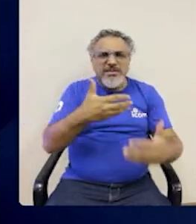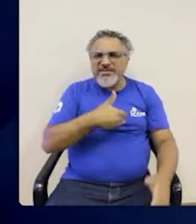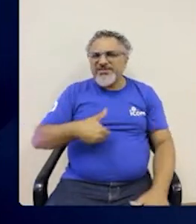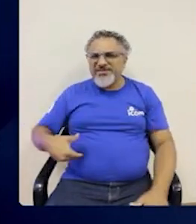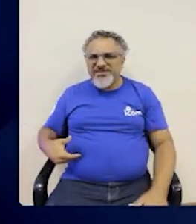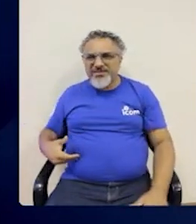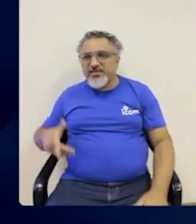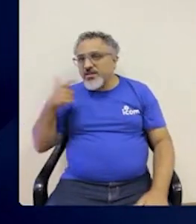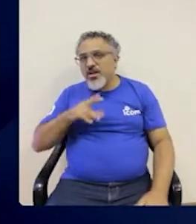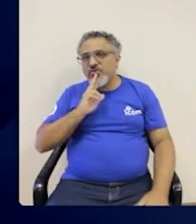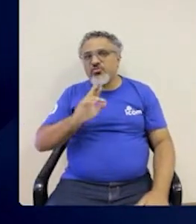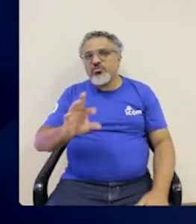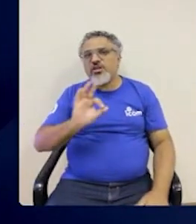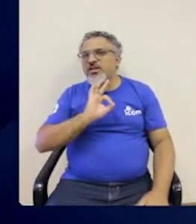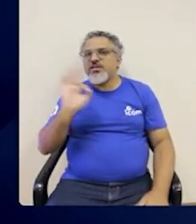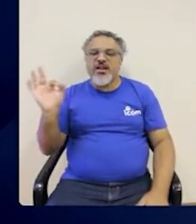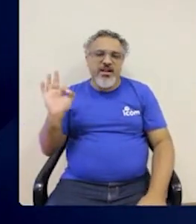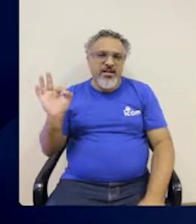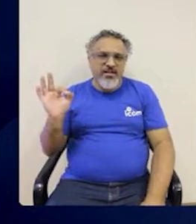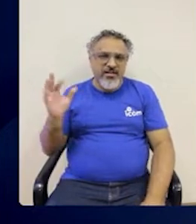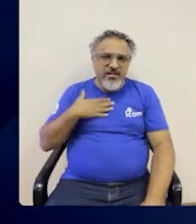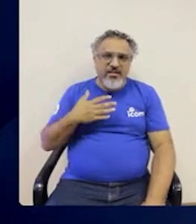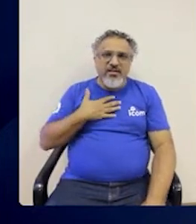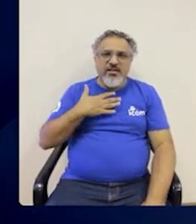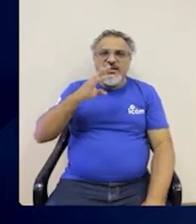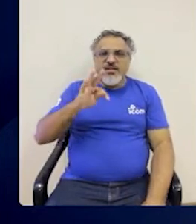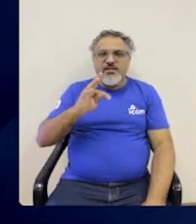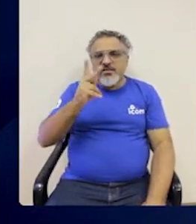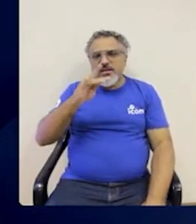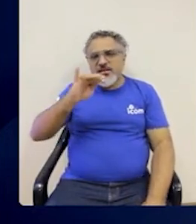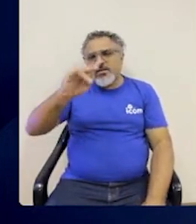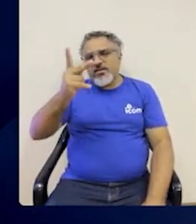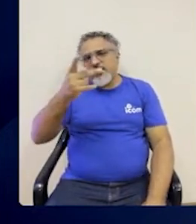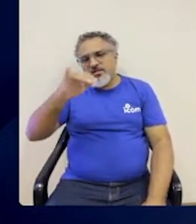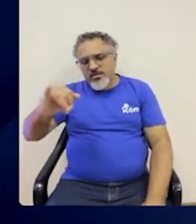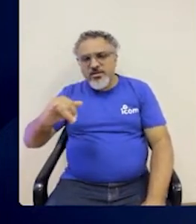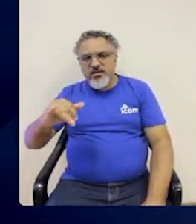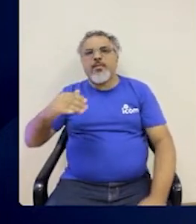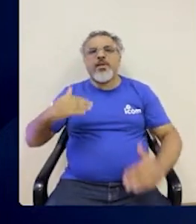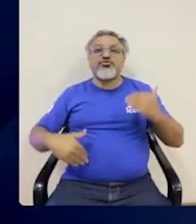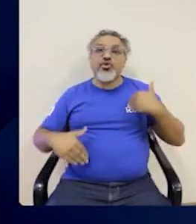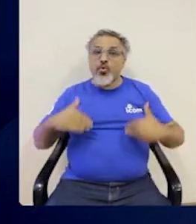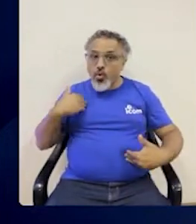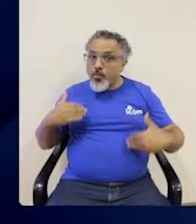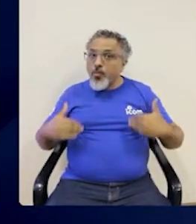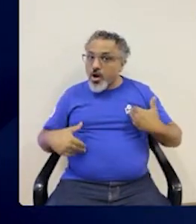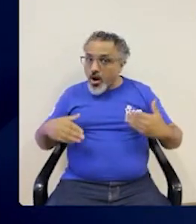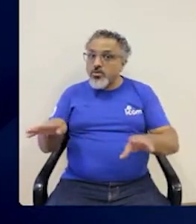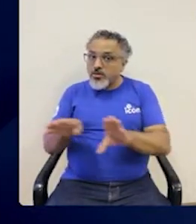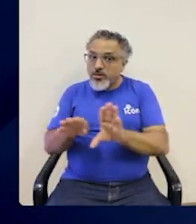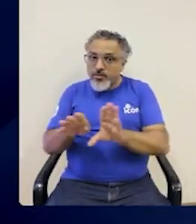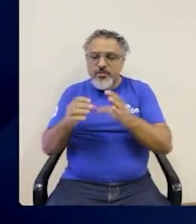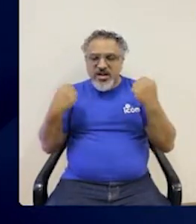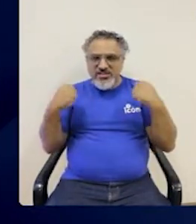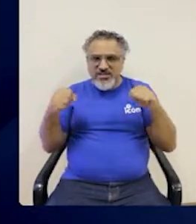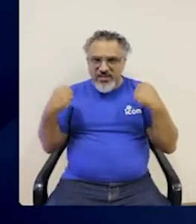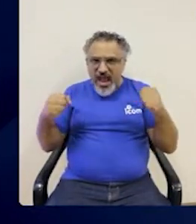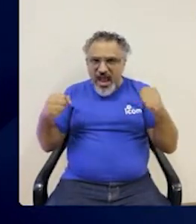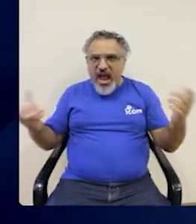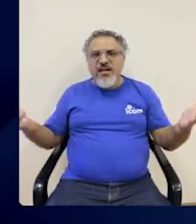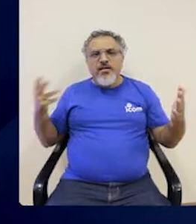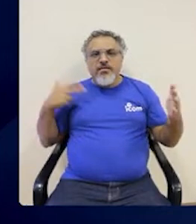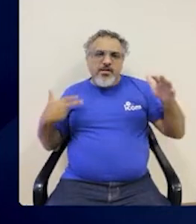tem resultados excelentes, como Tai Chi, como as práticas corporais também para atividade física, para treino